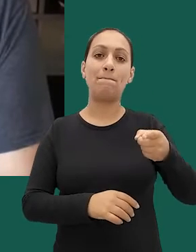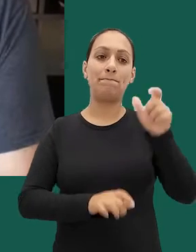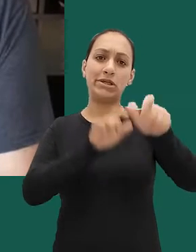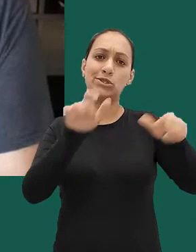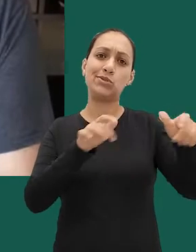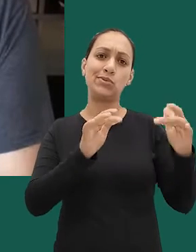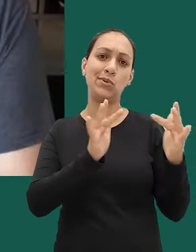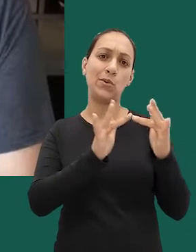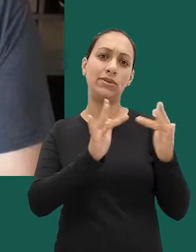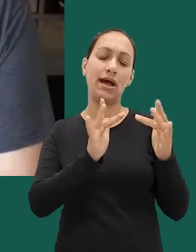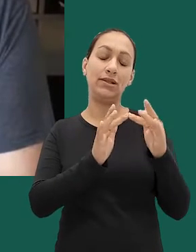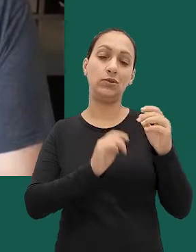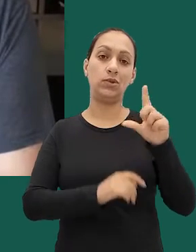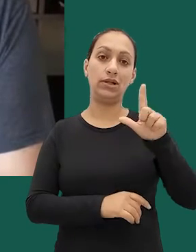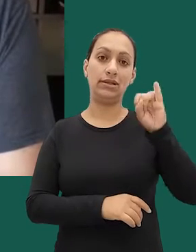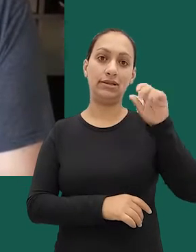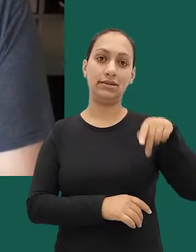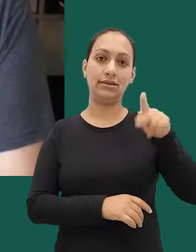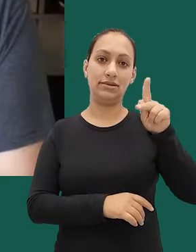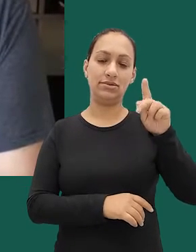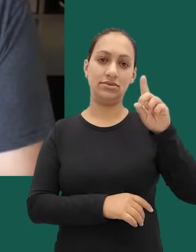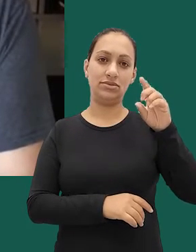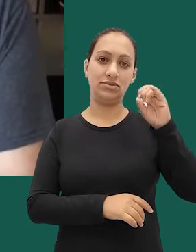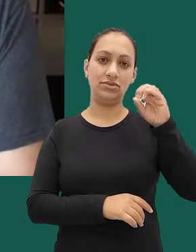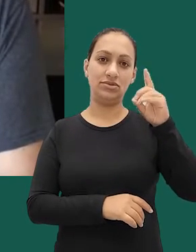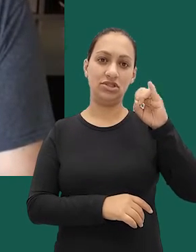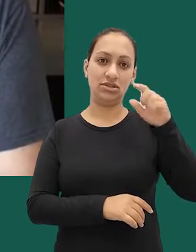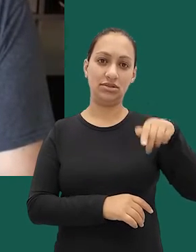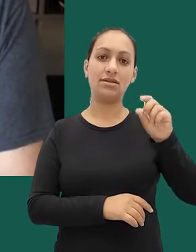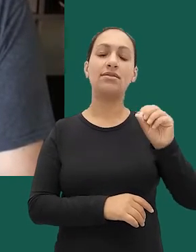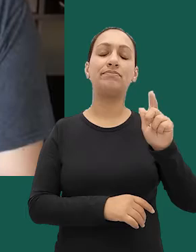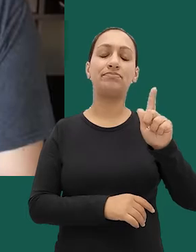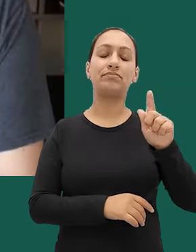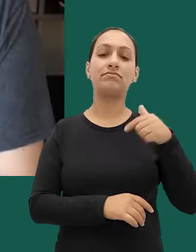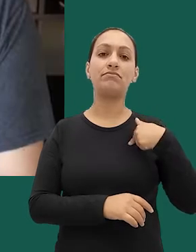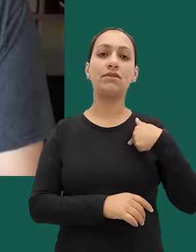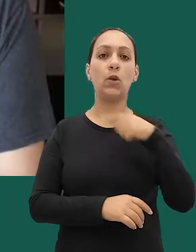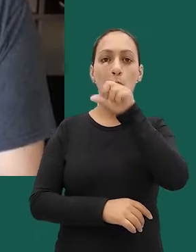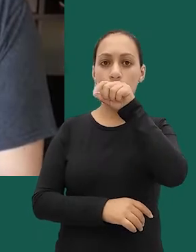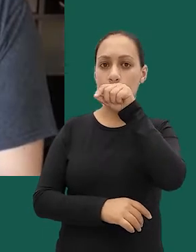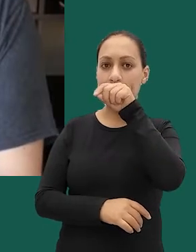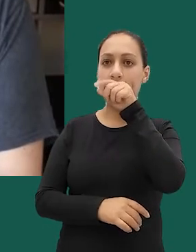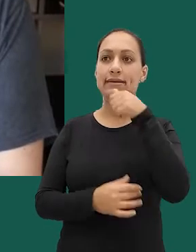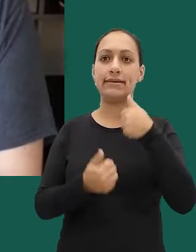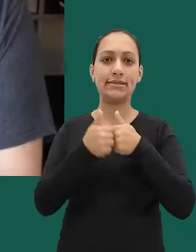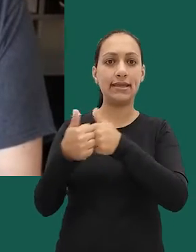teu LinkedIn ou seguir um monte de gente no Twitter e não ter uma troca, uma relação.